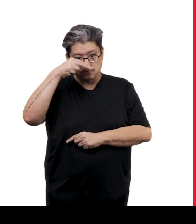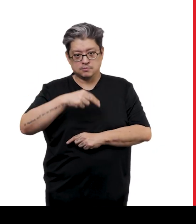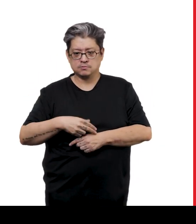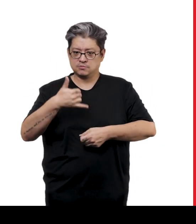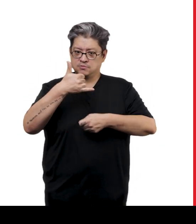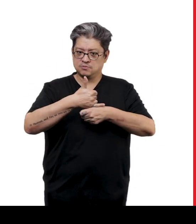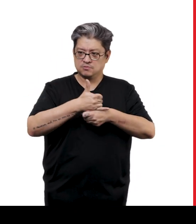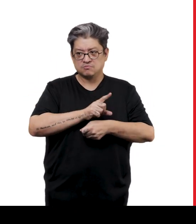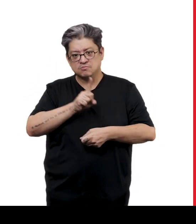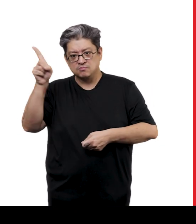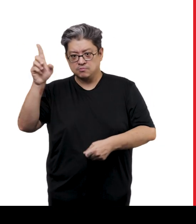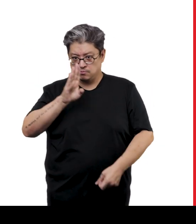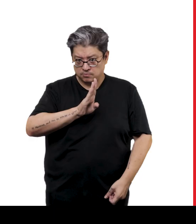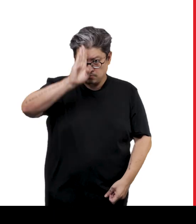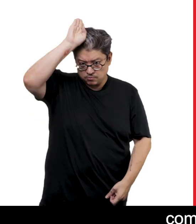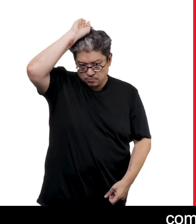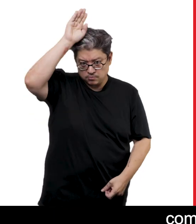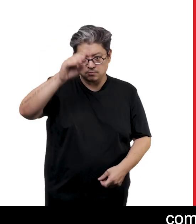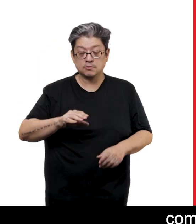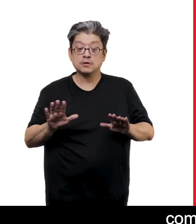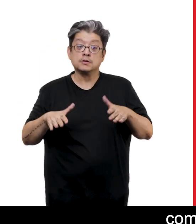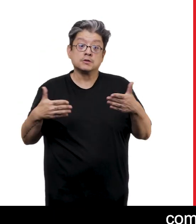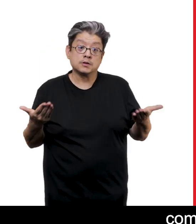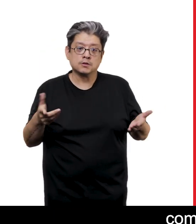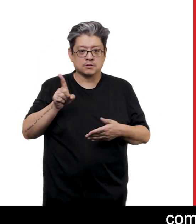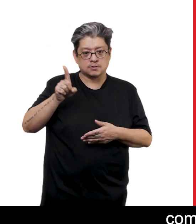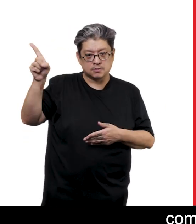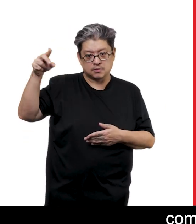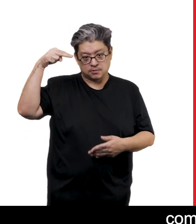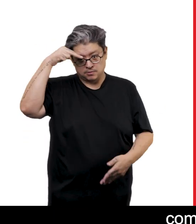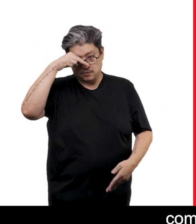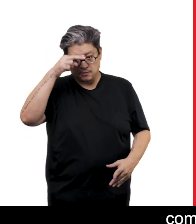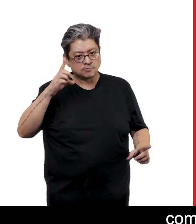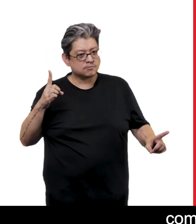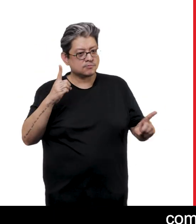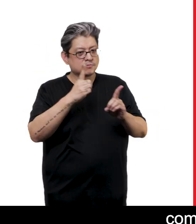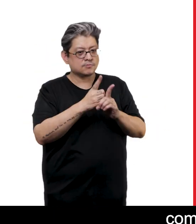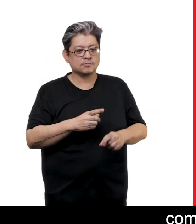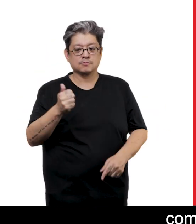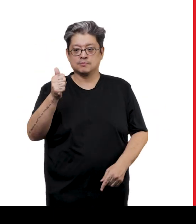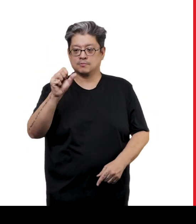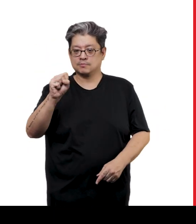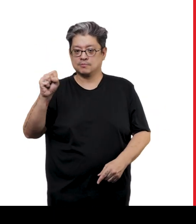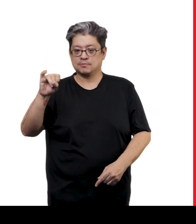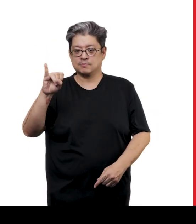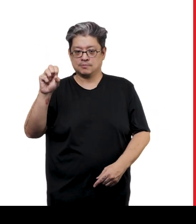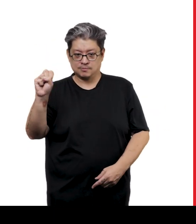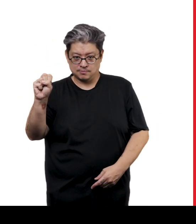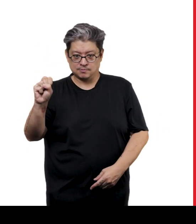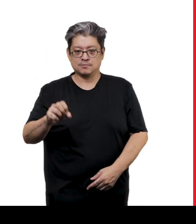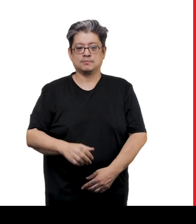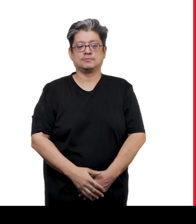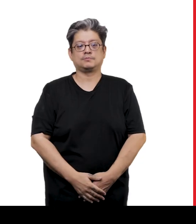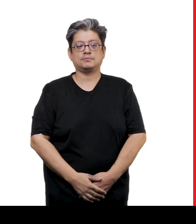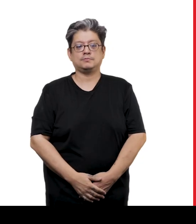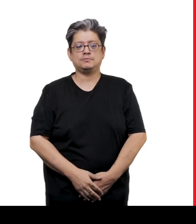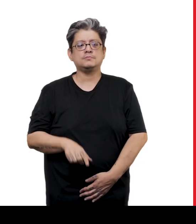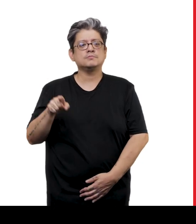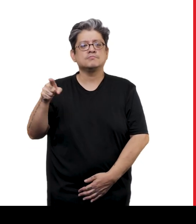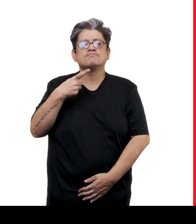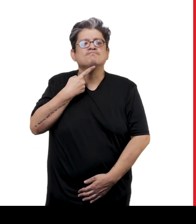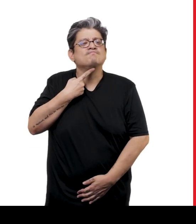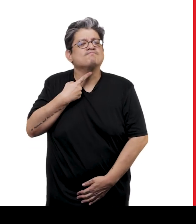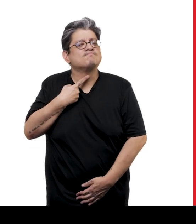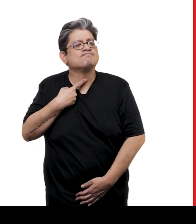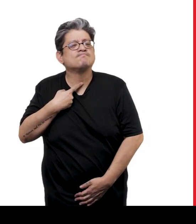Nesse contexto, deu-se o encontro com o empresário das comunicações Assis Chateaubriand, que já nutria o desejo de criar um